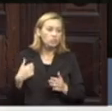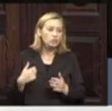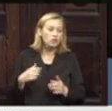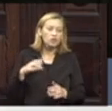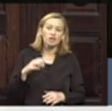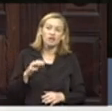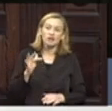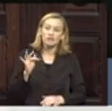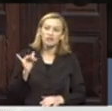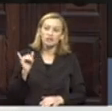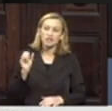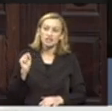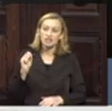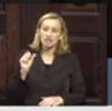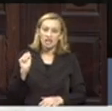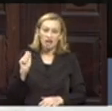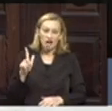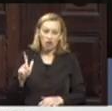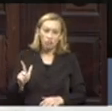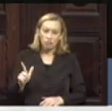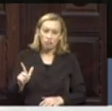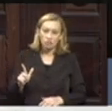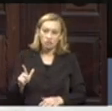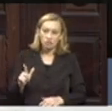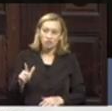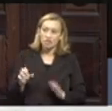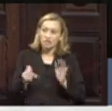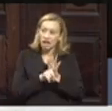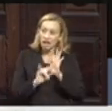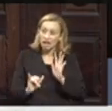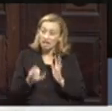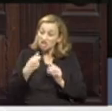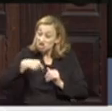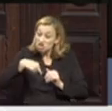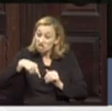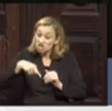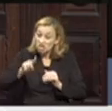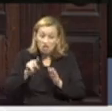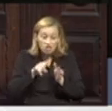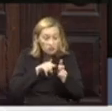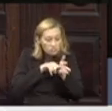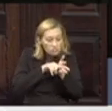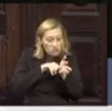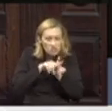tem cabimento e não está nas funções do Ministério Público